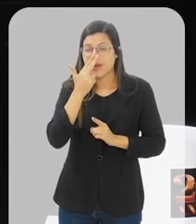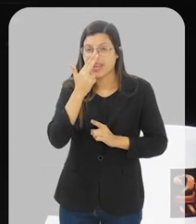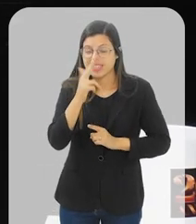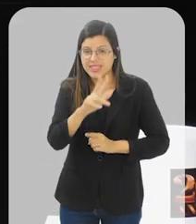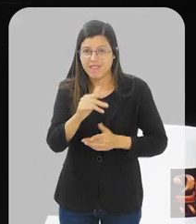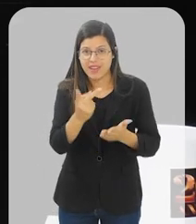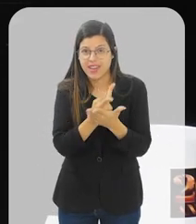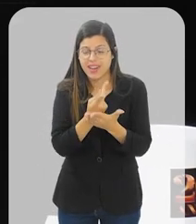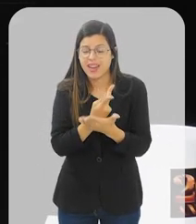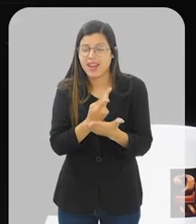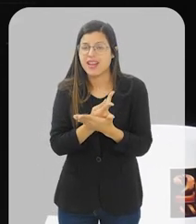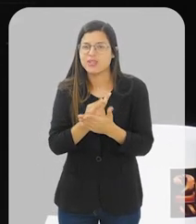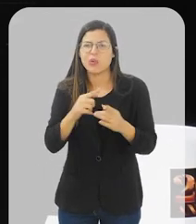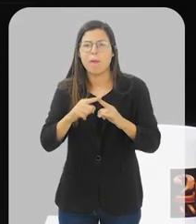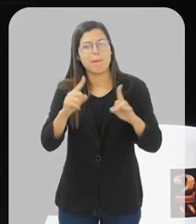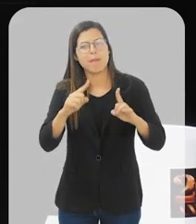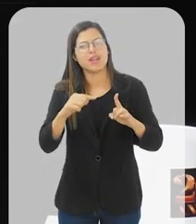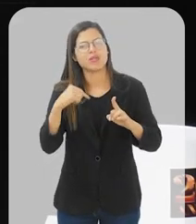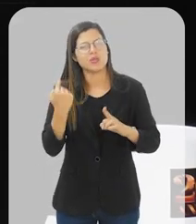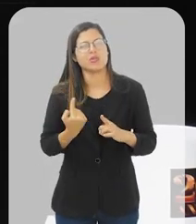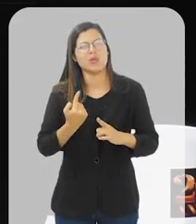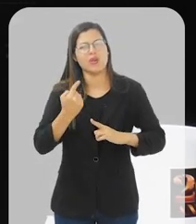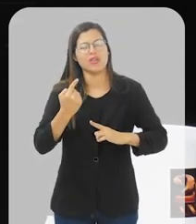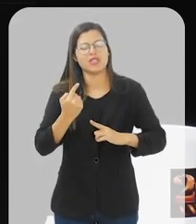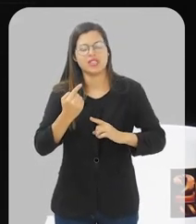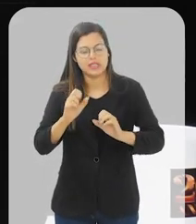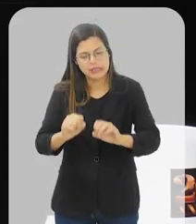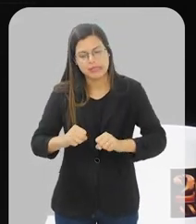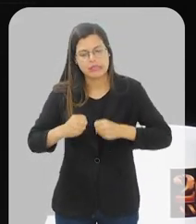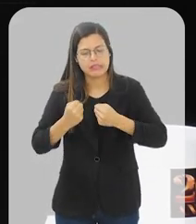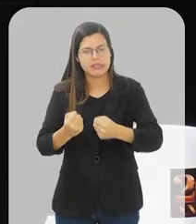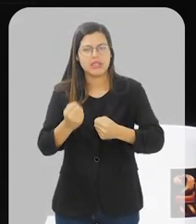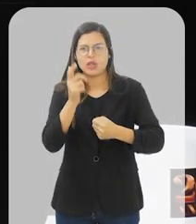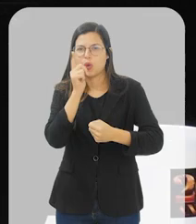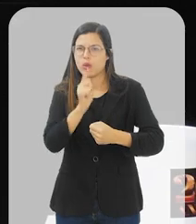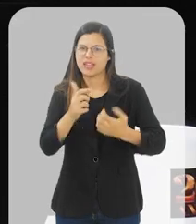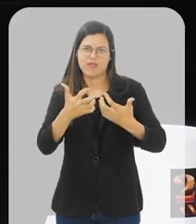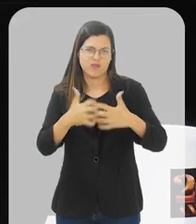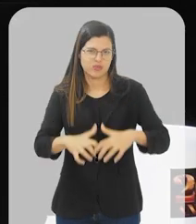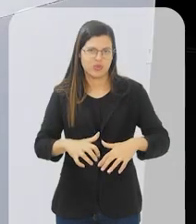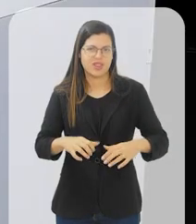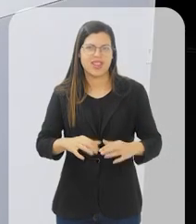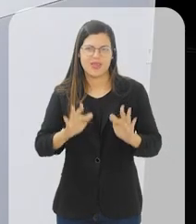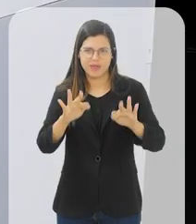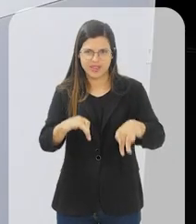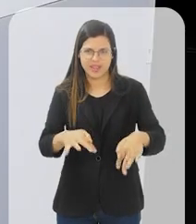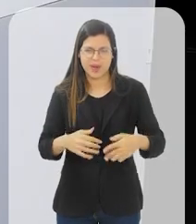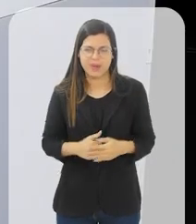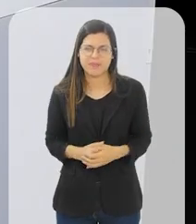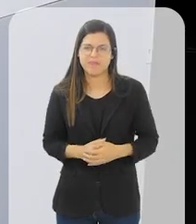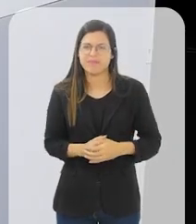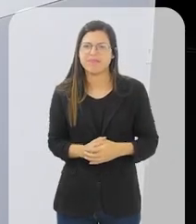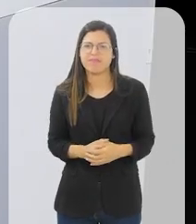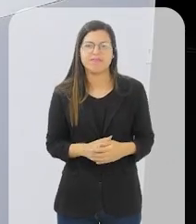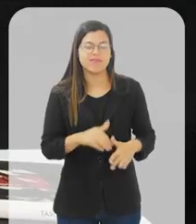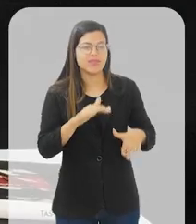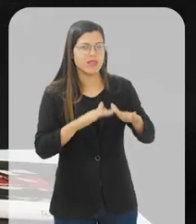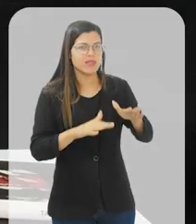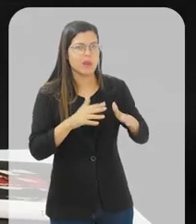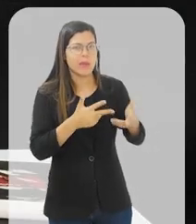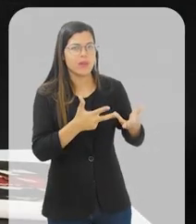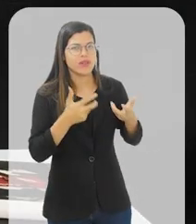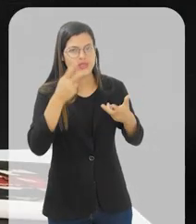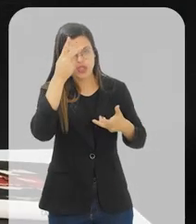o sambista, ele leva tudo no peito, na raça e acaba dando certo no final. É, talvez por isso que a gente tem esse